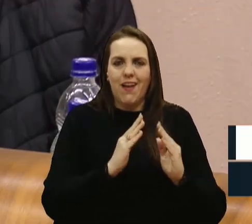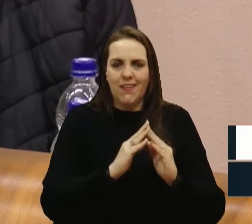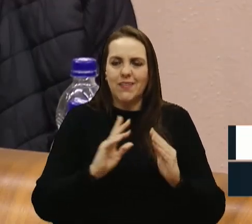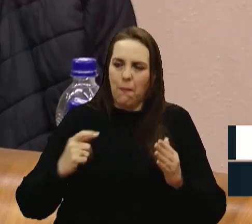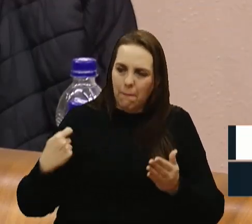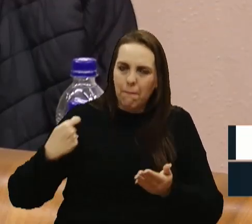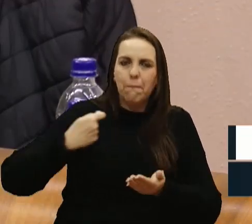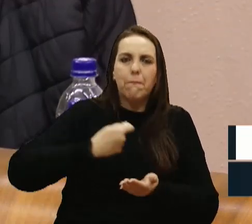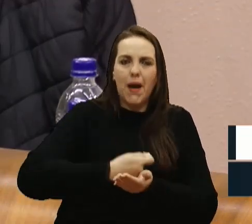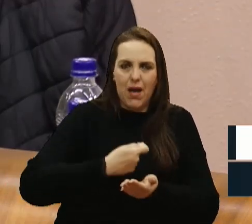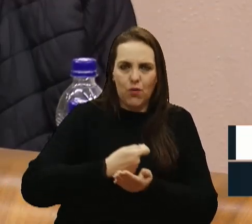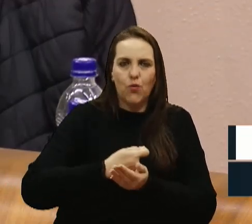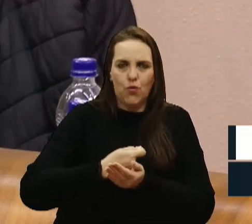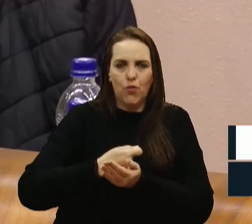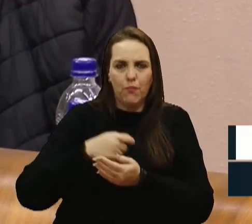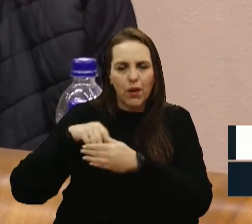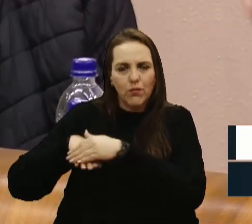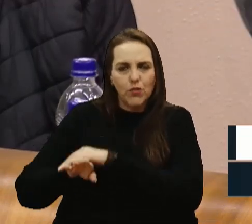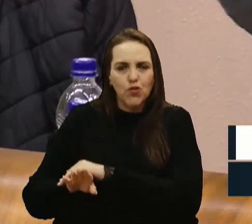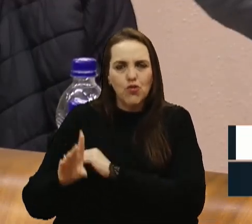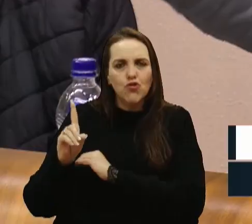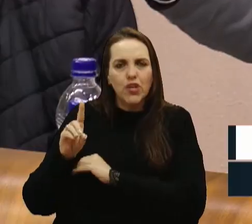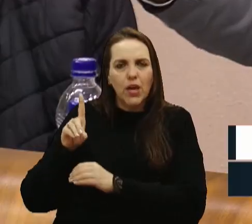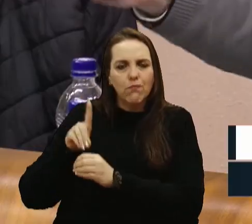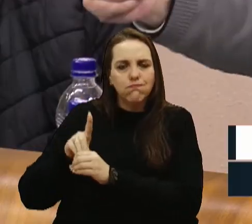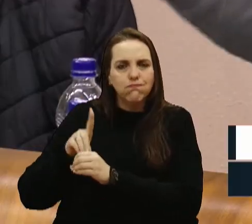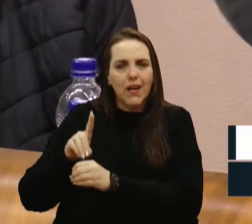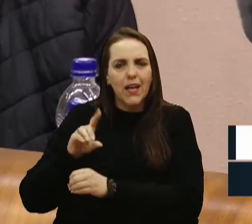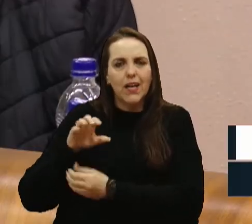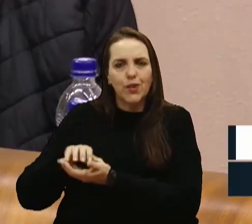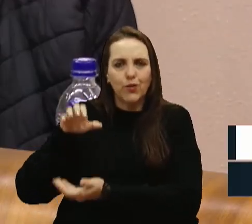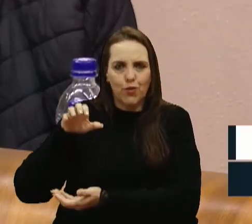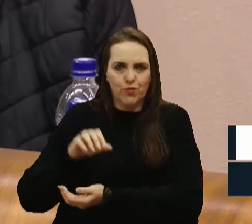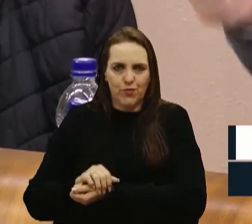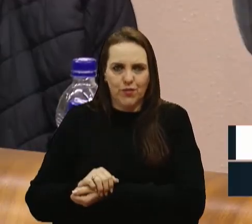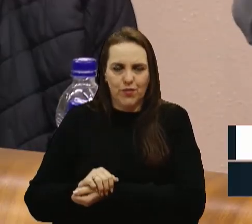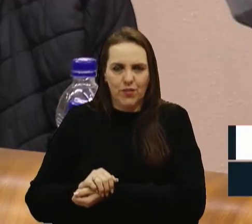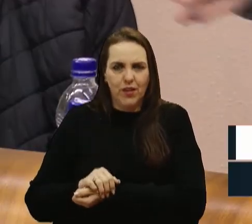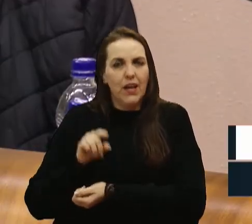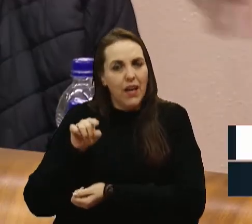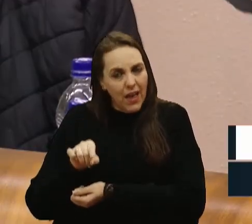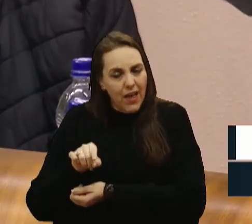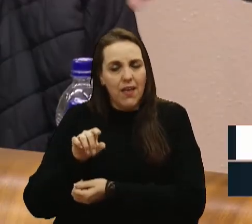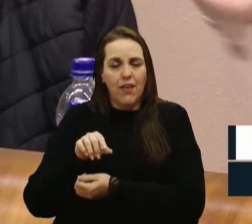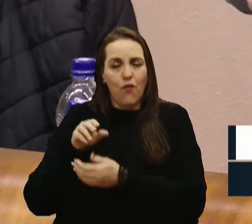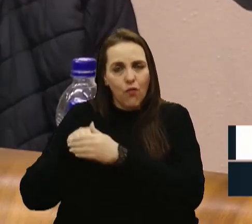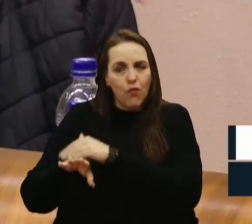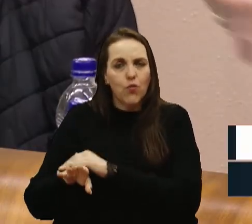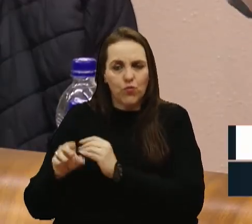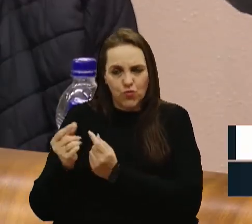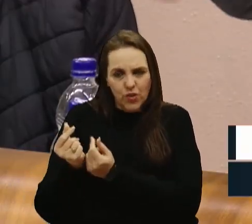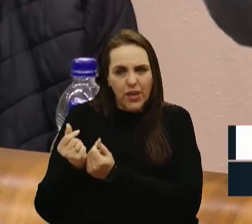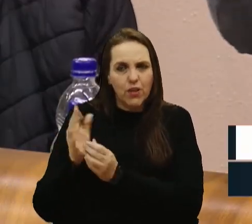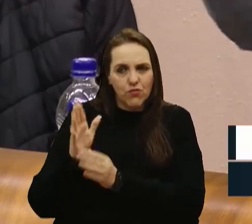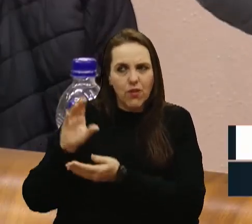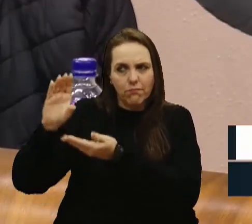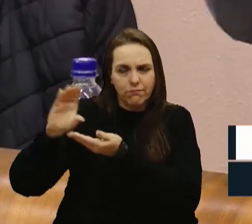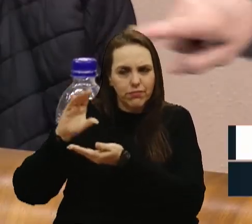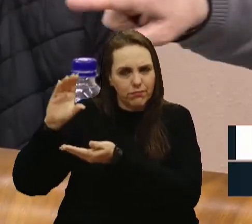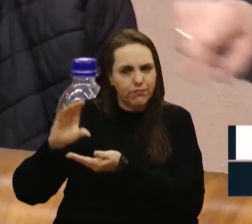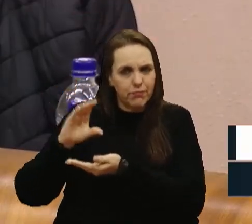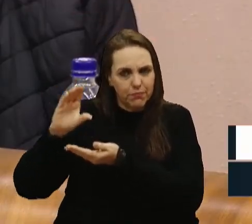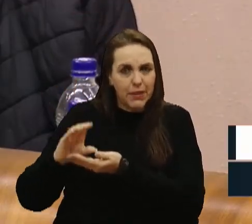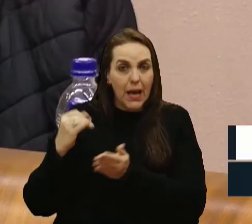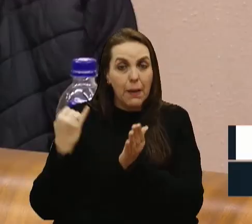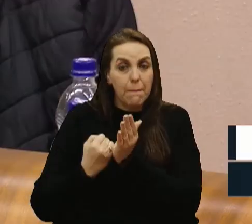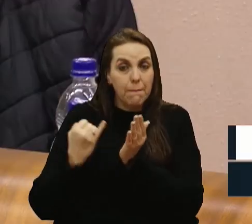pelo Fundo do Idoso. E eu acho que isso dará muita segurança, e o Fundo do Idoso agora também, com a arrecadação do próprio